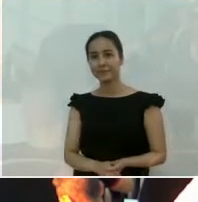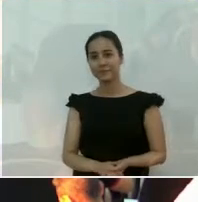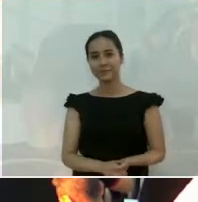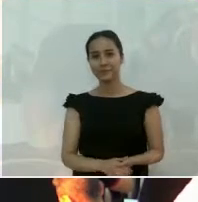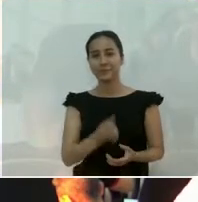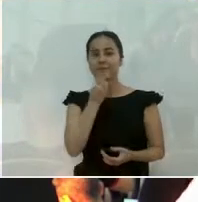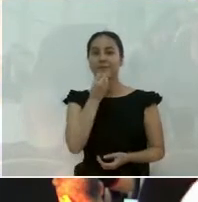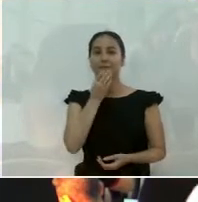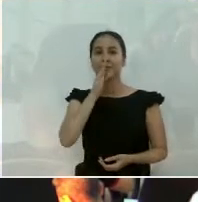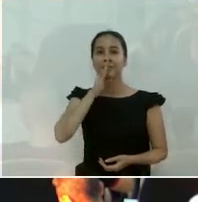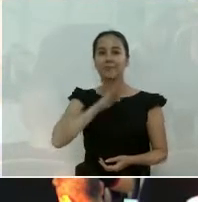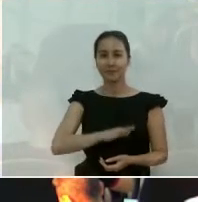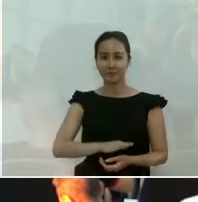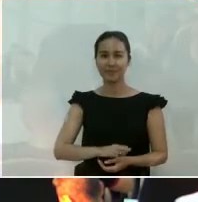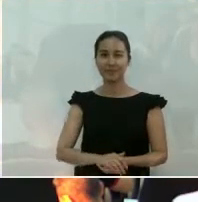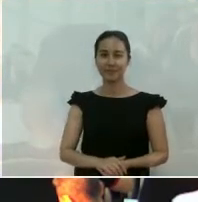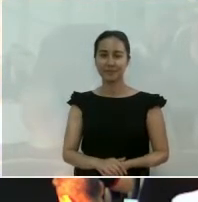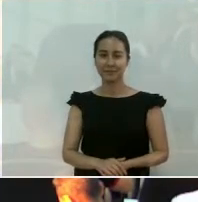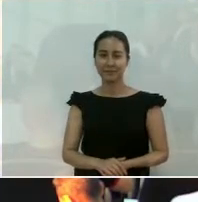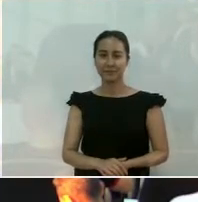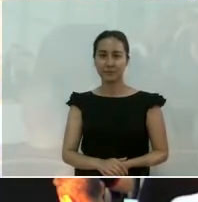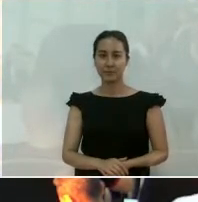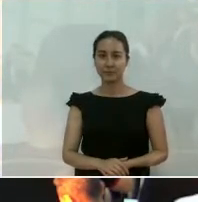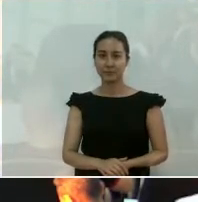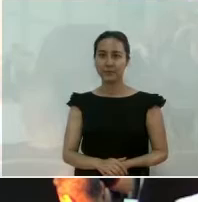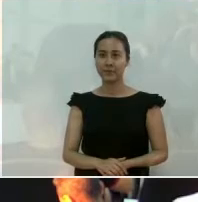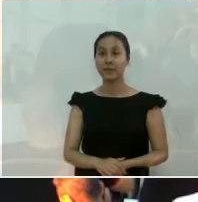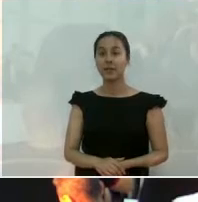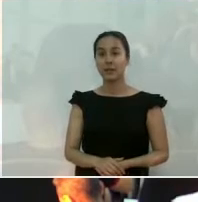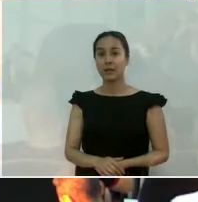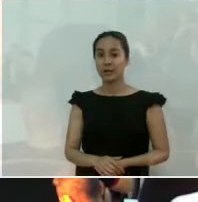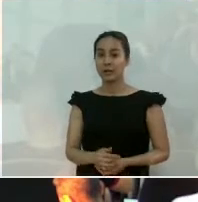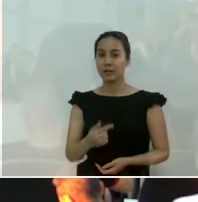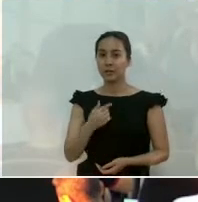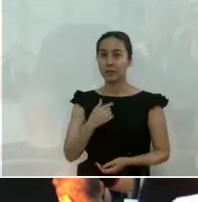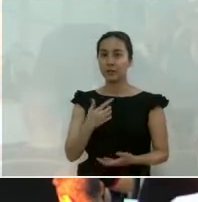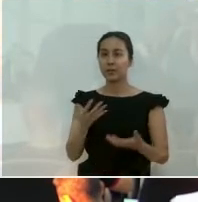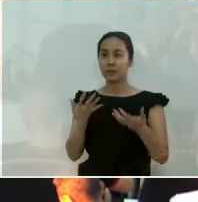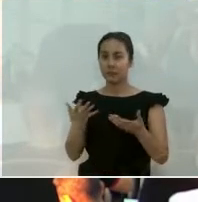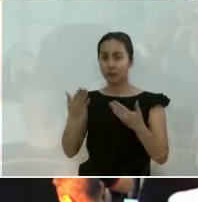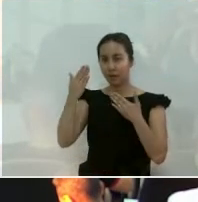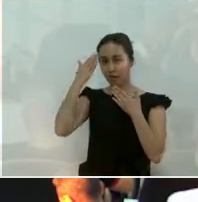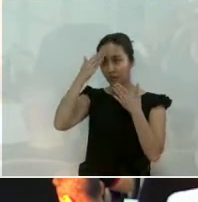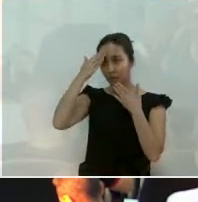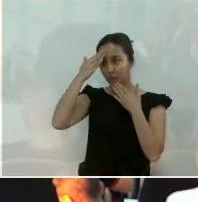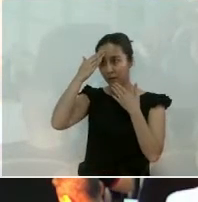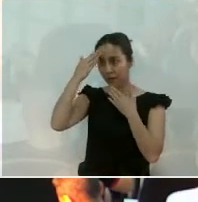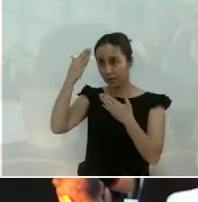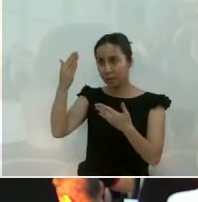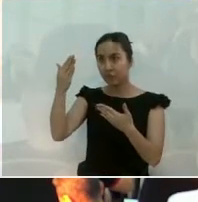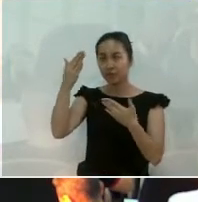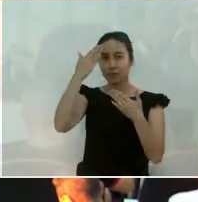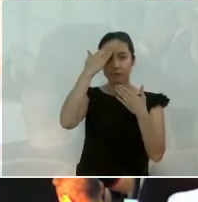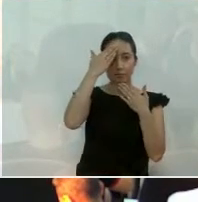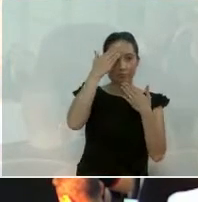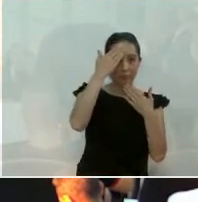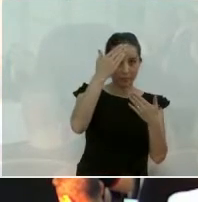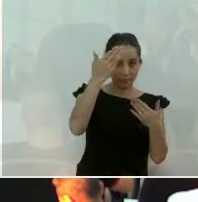tarde me permite fazer algumas alterações quero agradecer e saudar